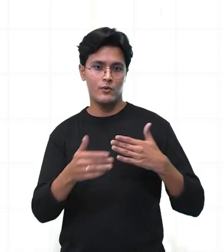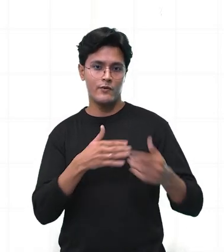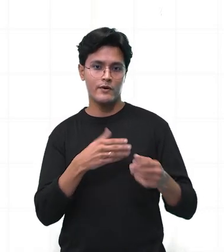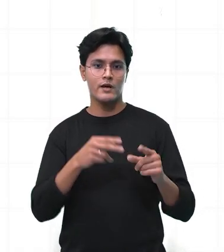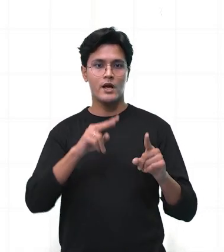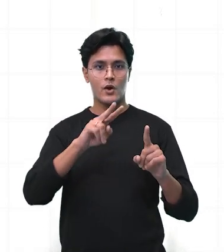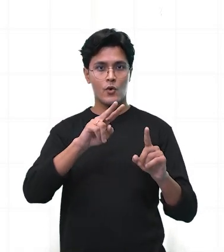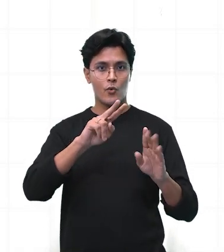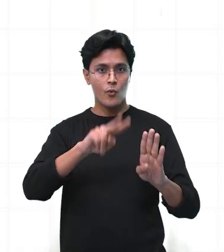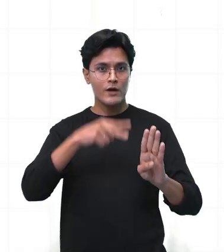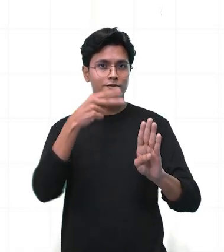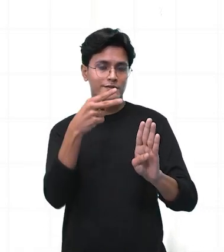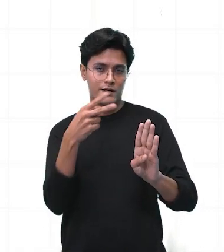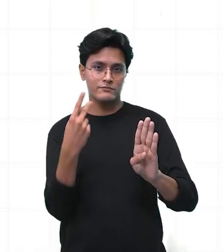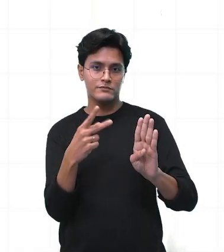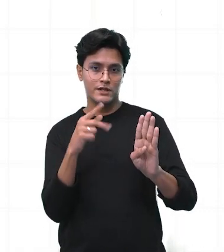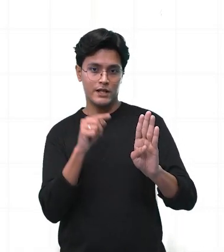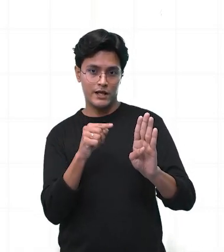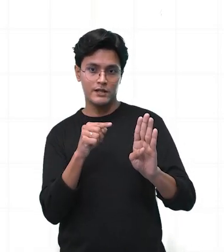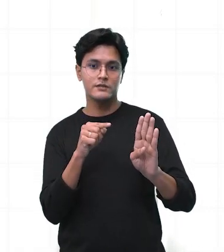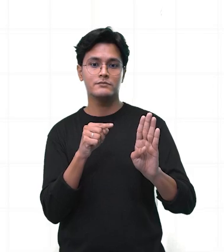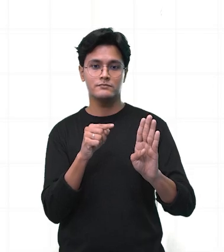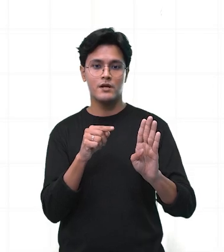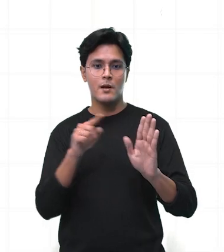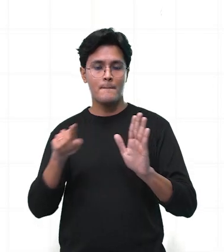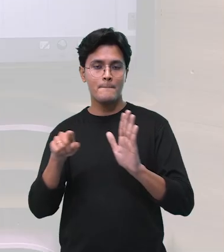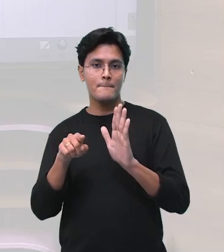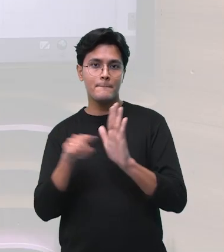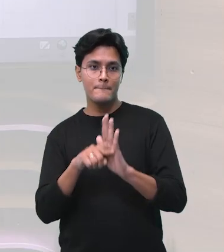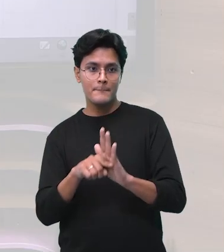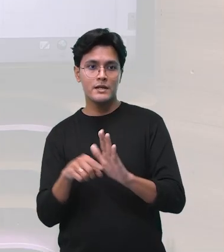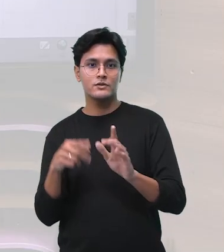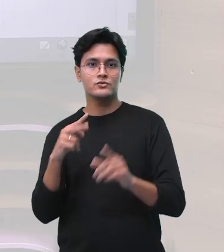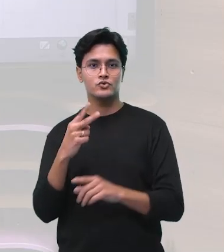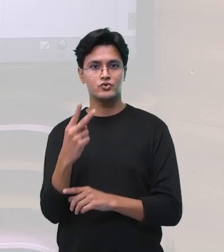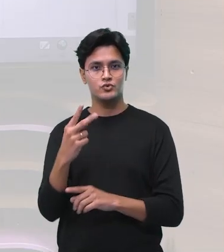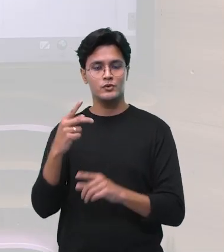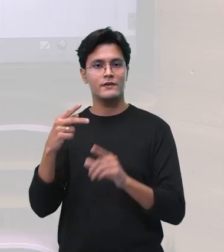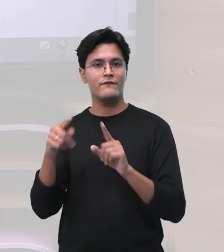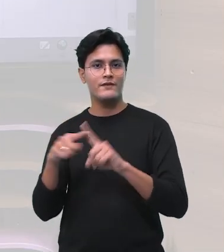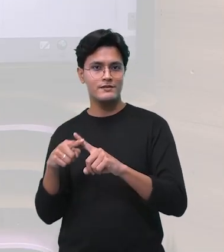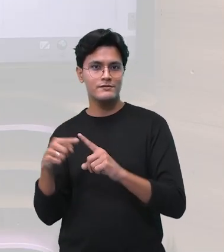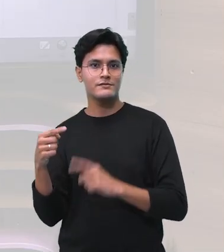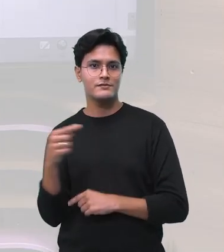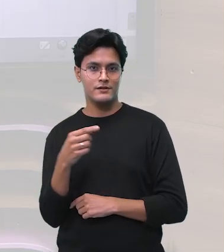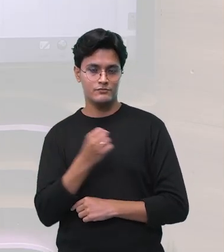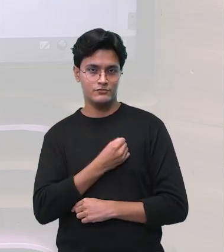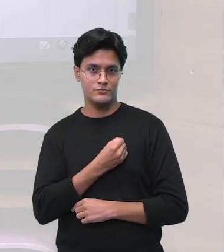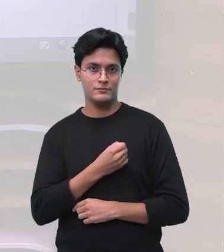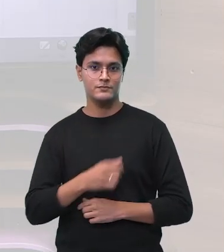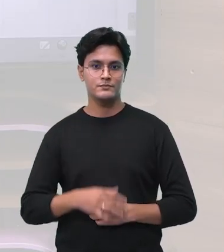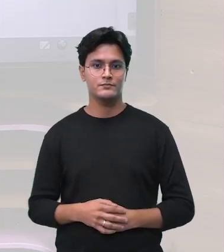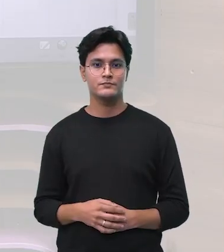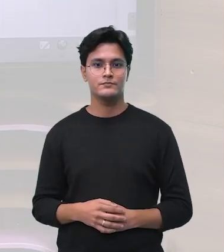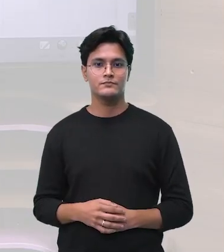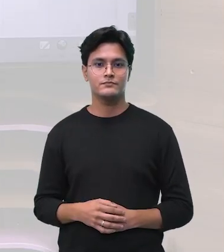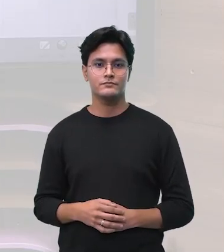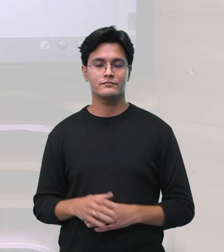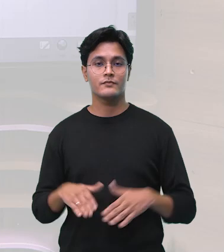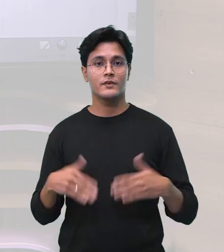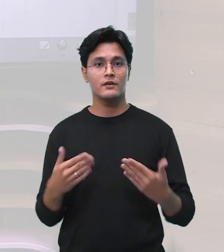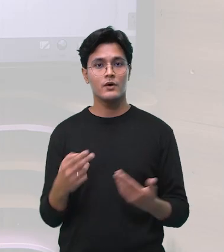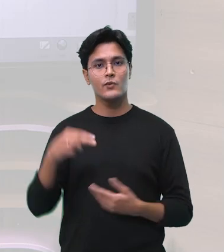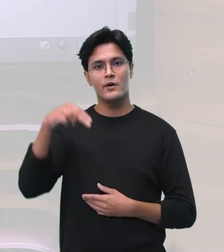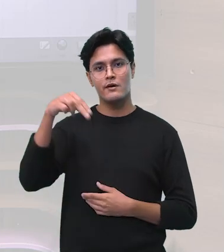chamei de n, aí ficou fácil. Se fosse x, seria x ao quadrado. Como eu estou chamando esse número de n, então vai ser n